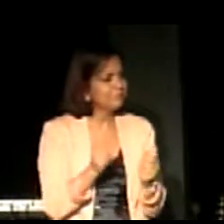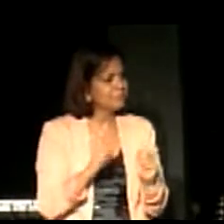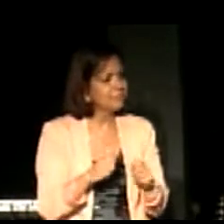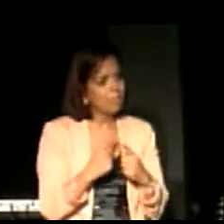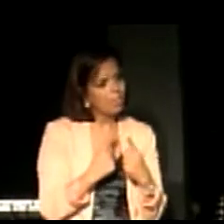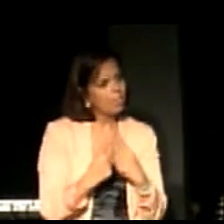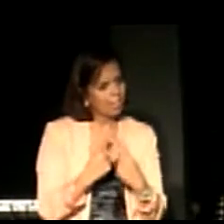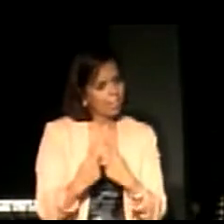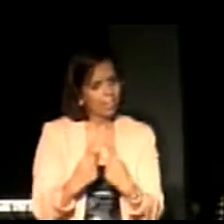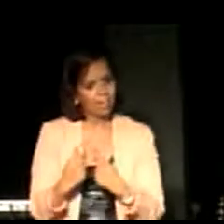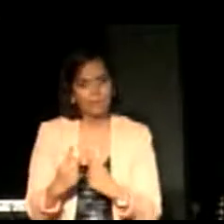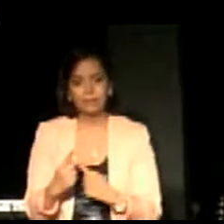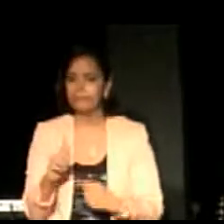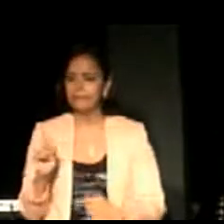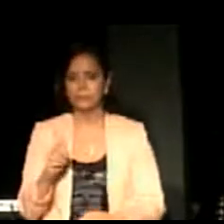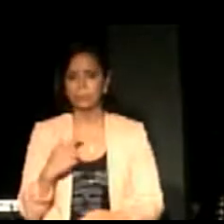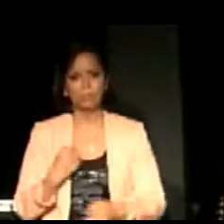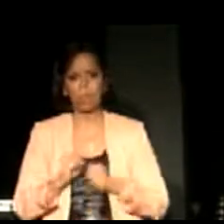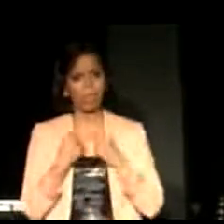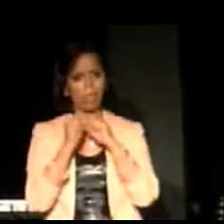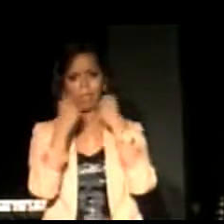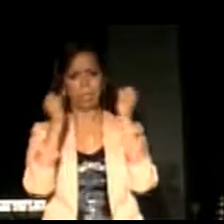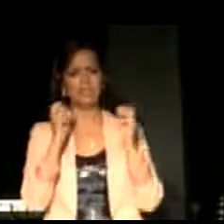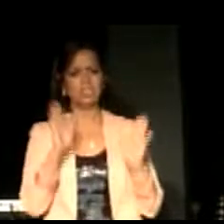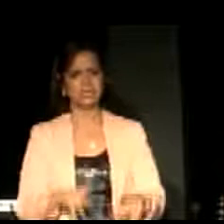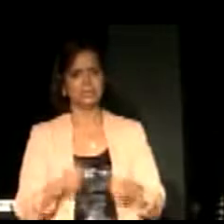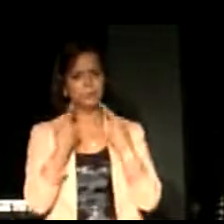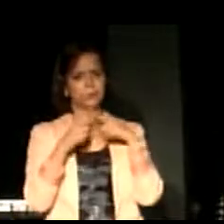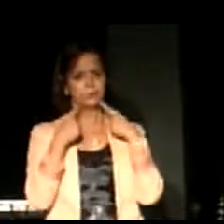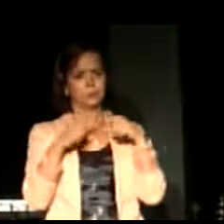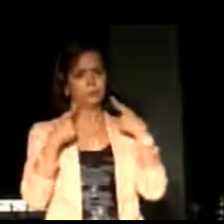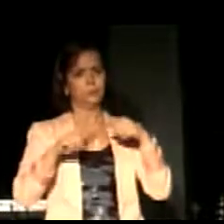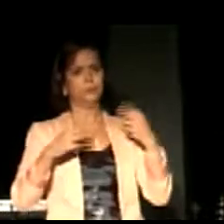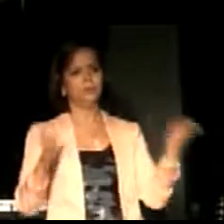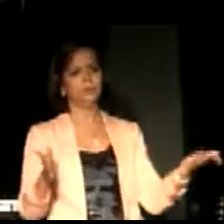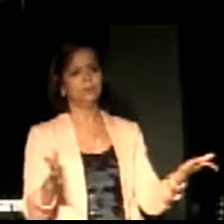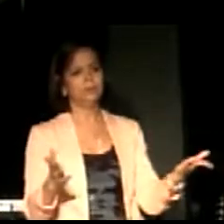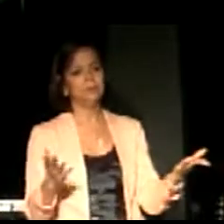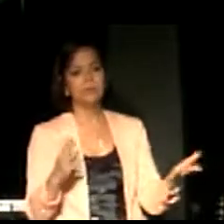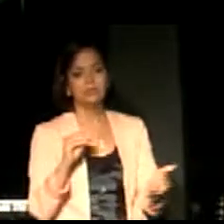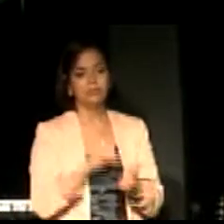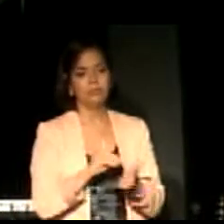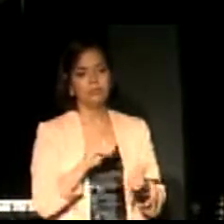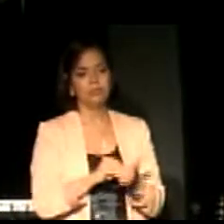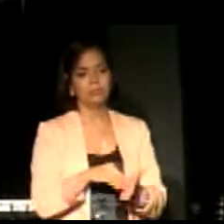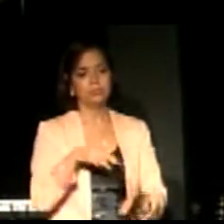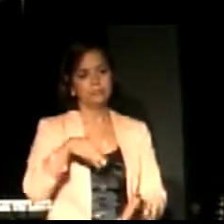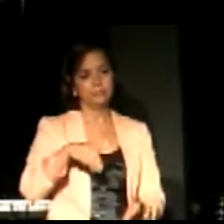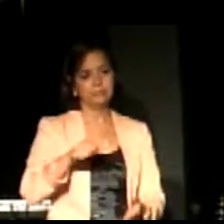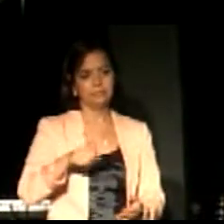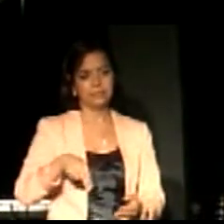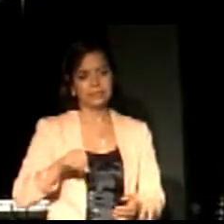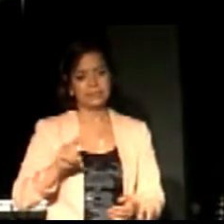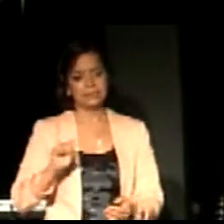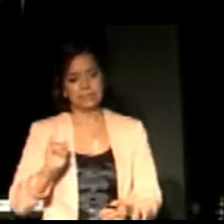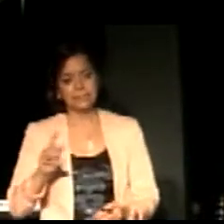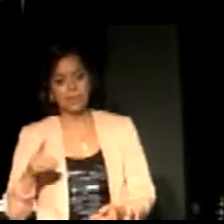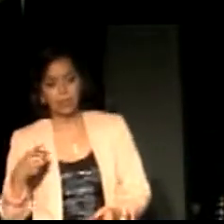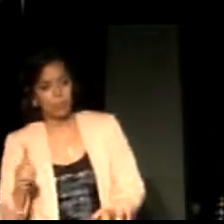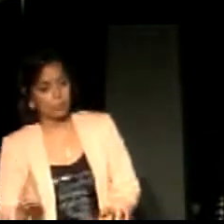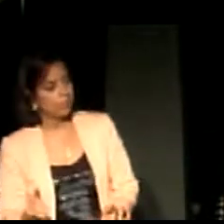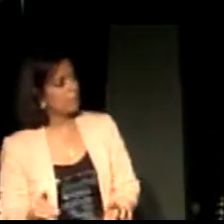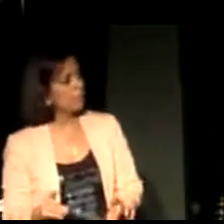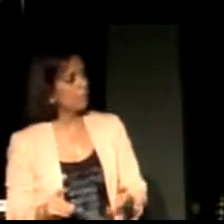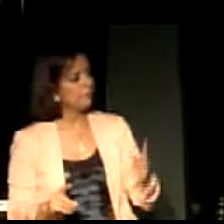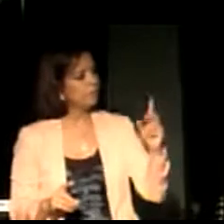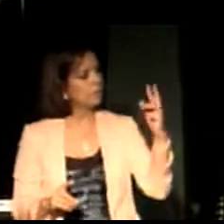forma. Não fui manso. E muitas vezes nós não somos mansos porque não somos tolerantes.